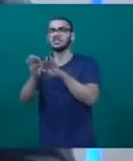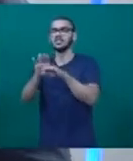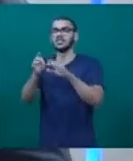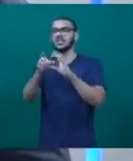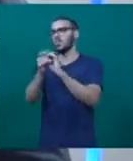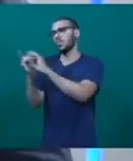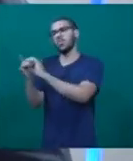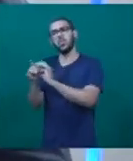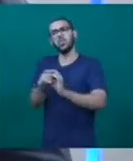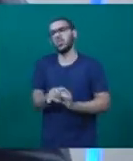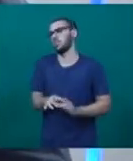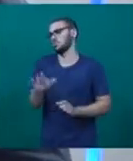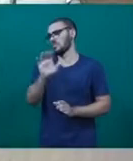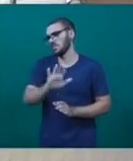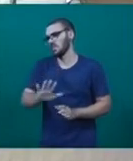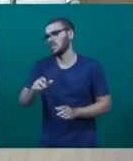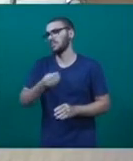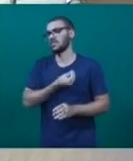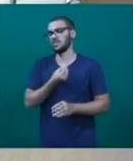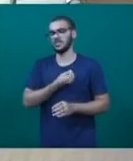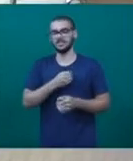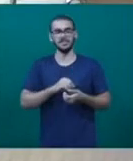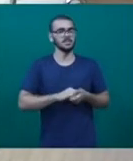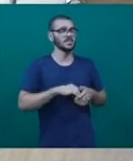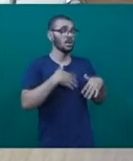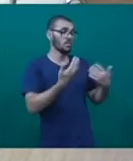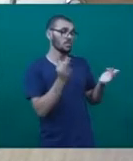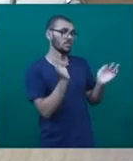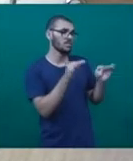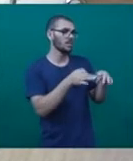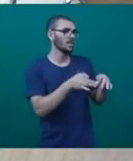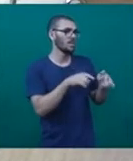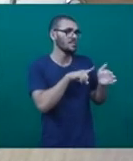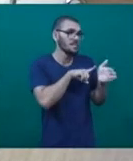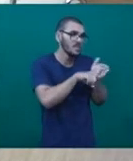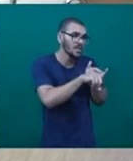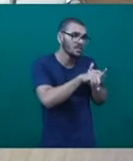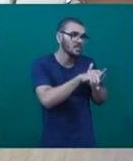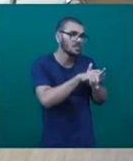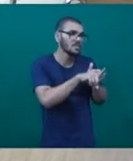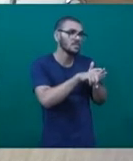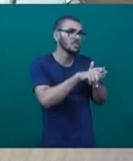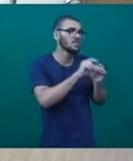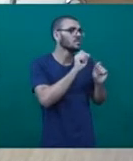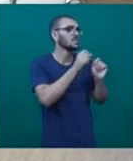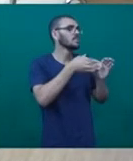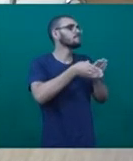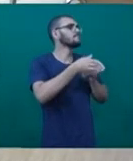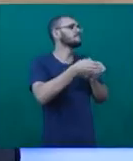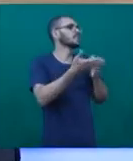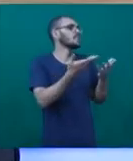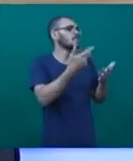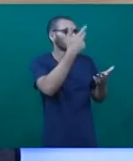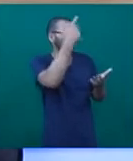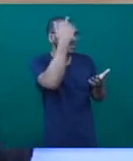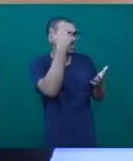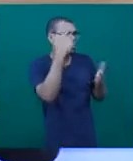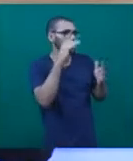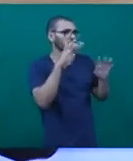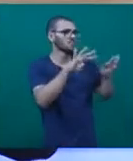contexto geral da pessoa. Guilherme, para a gente fechar, aquela pergunta que não pode faltar também em relação ao recado que você passa para quem está em